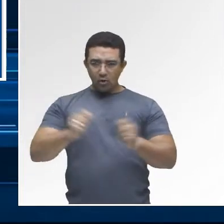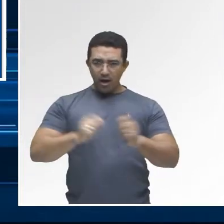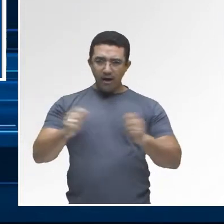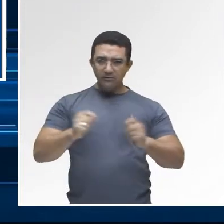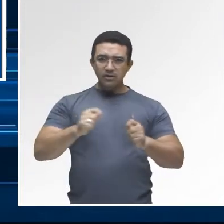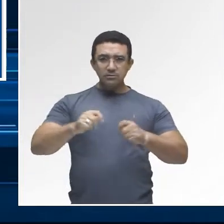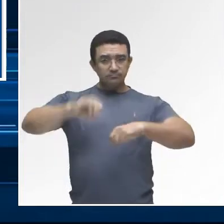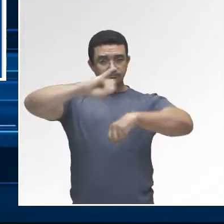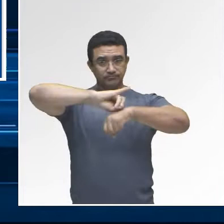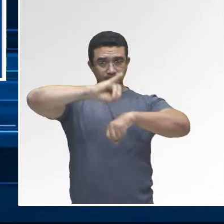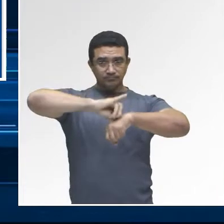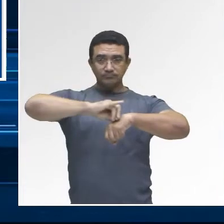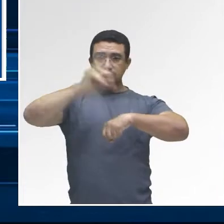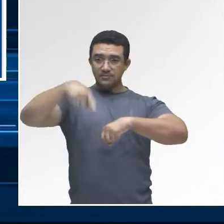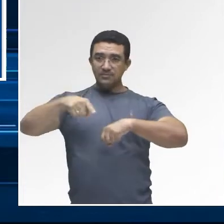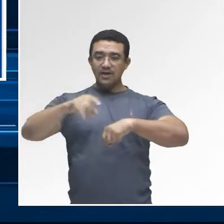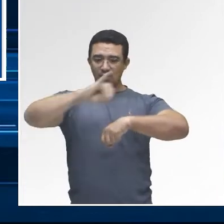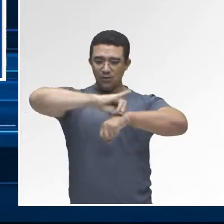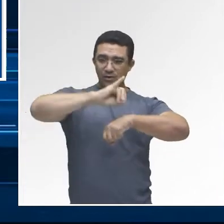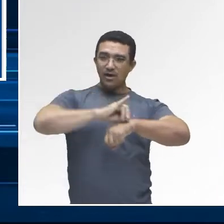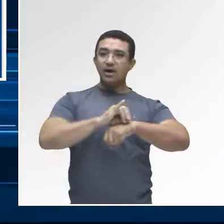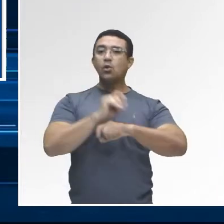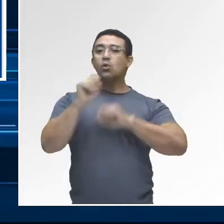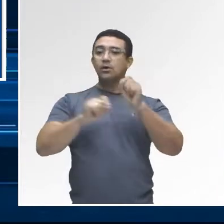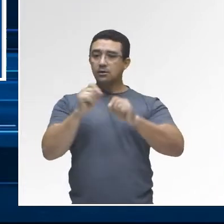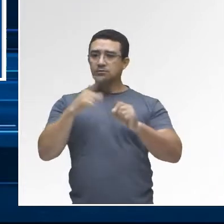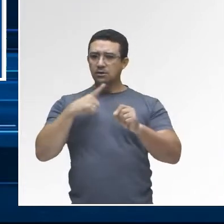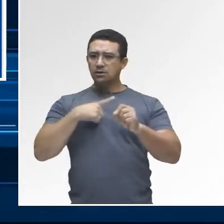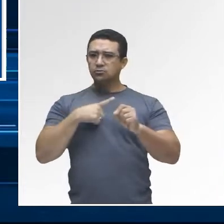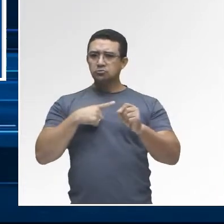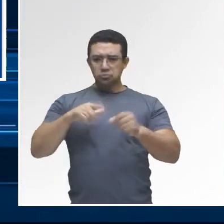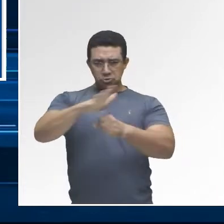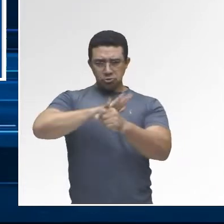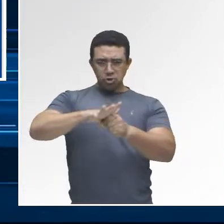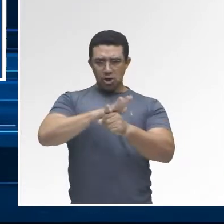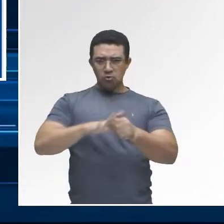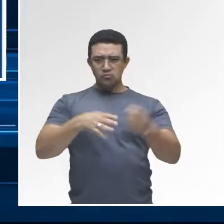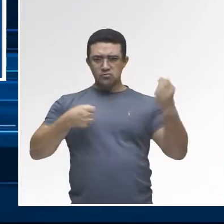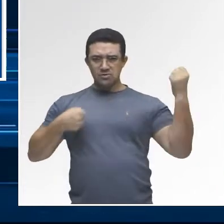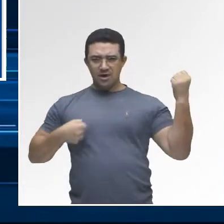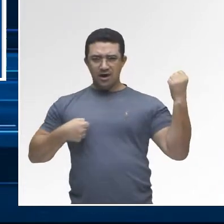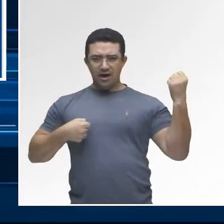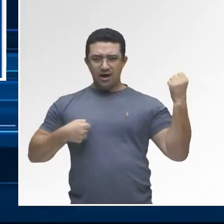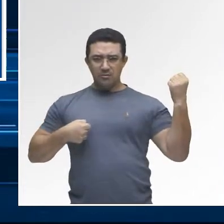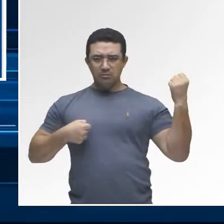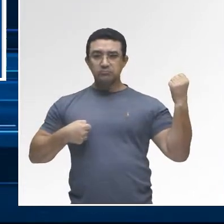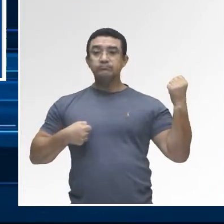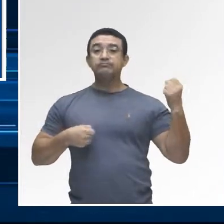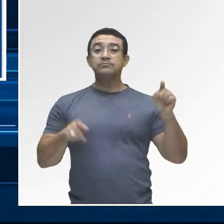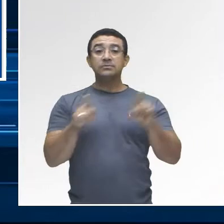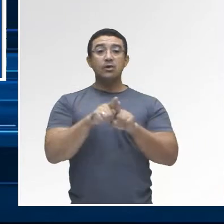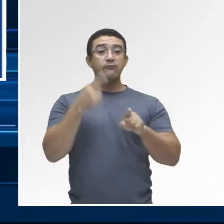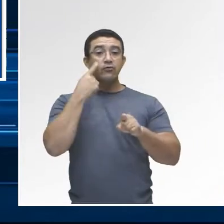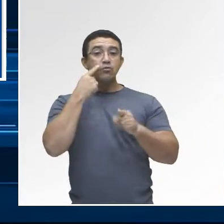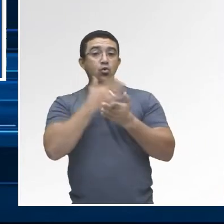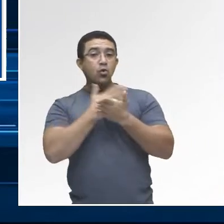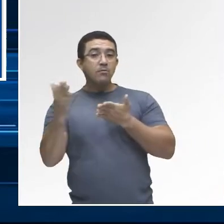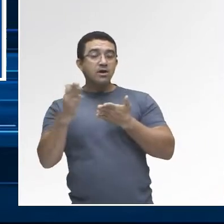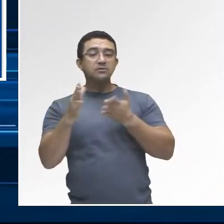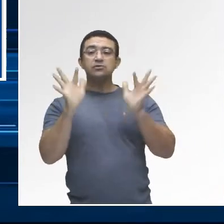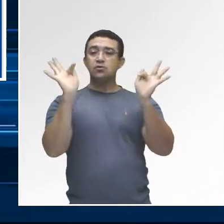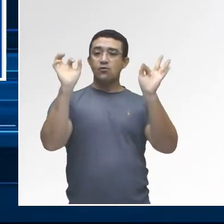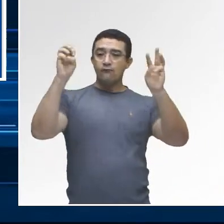um acampamento em armas. Demos uma olhadinha também no início do fim, com as